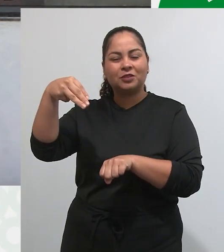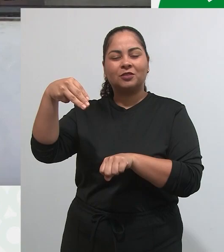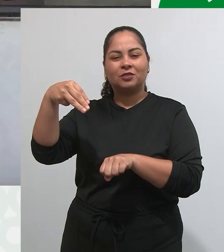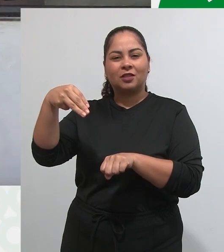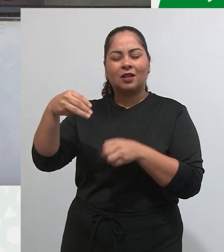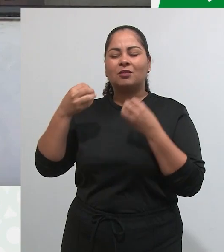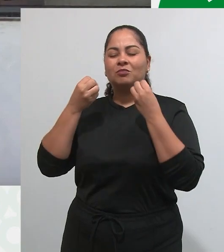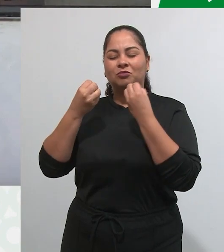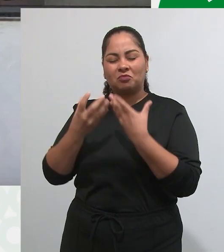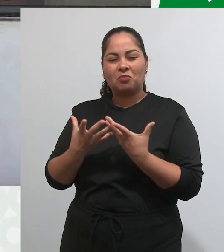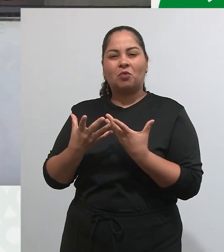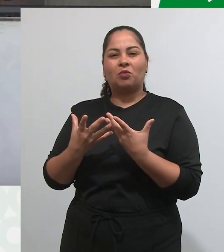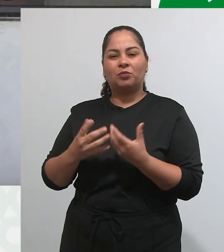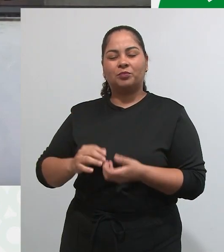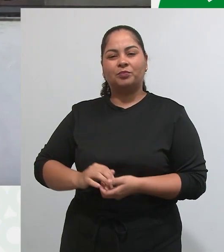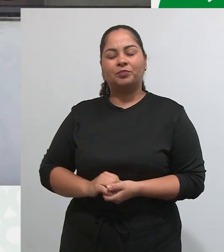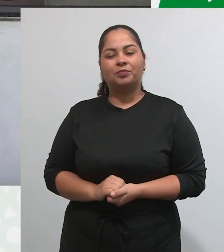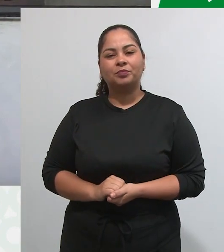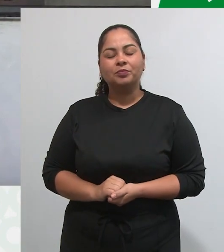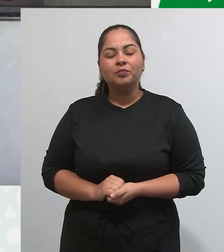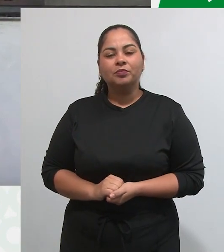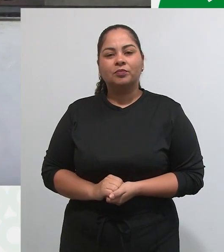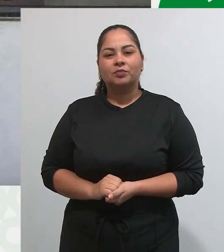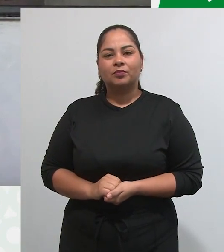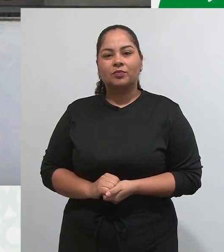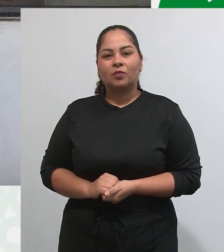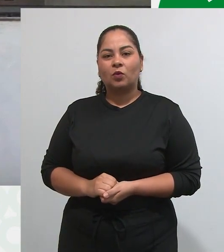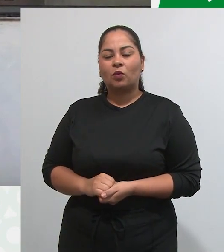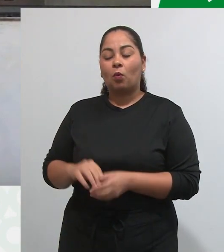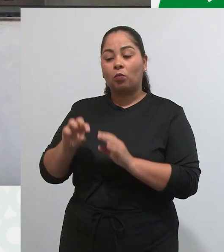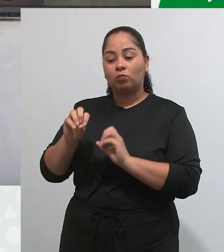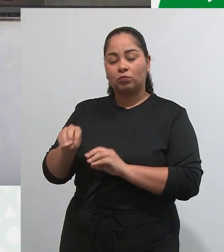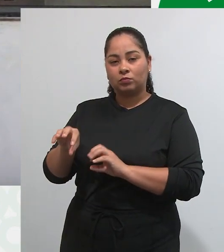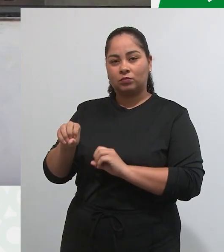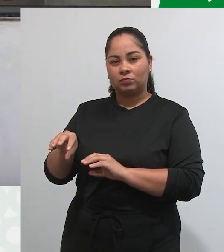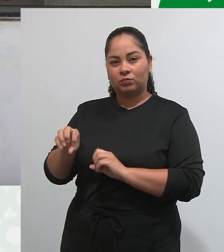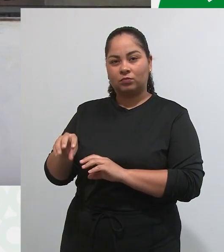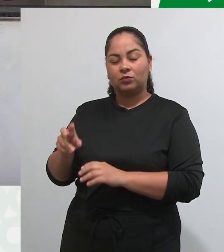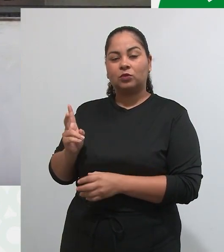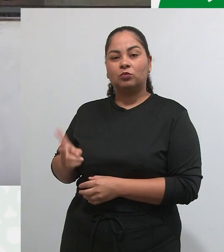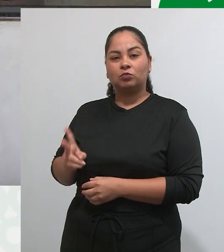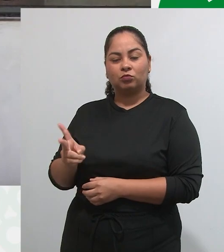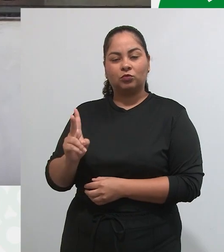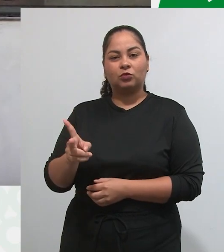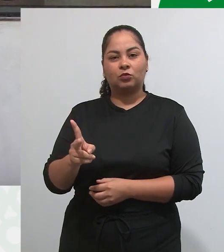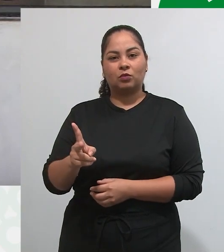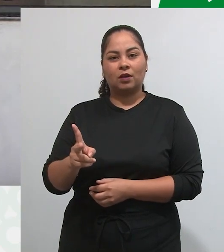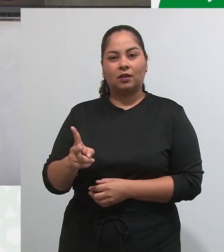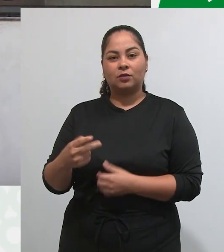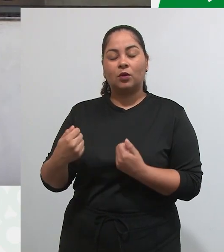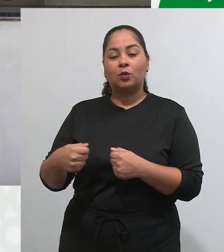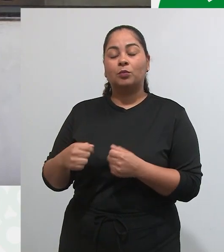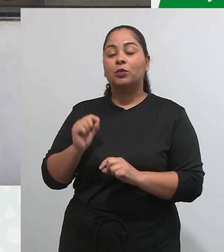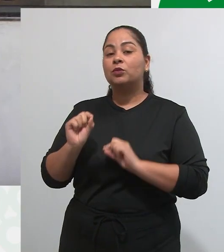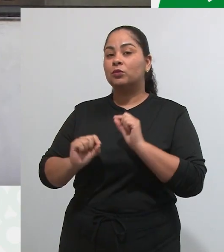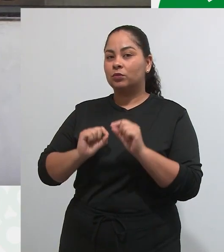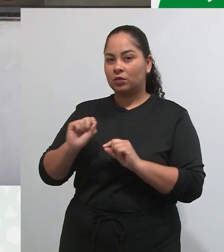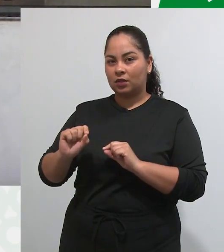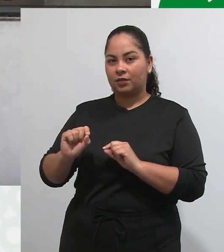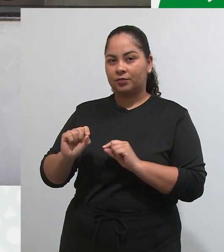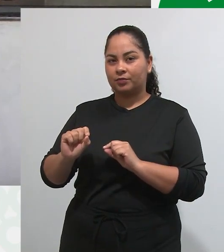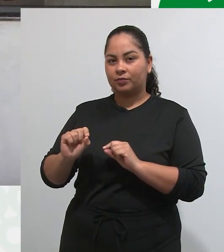e um grande formador de opinião. Quanto à formação continuada,